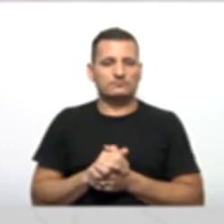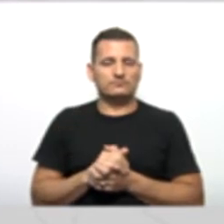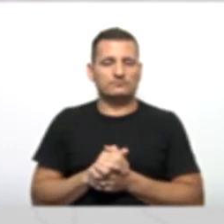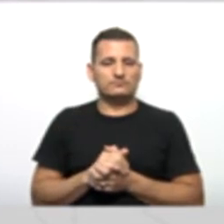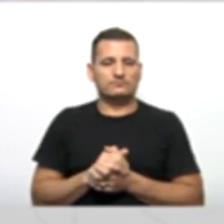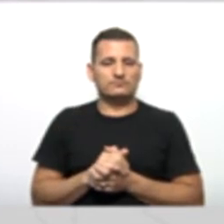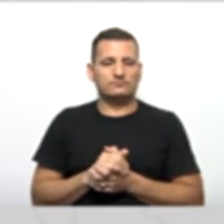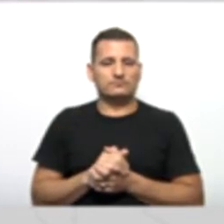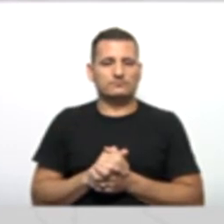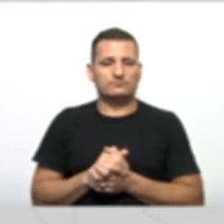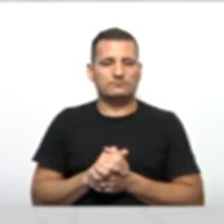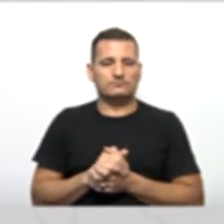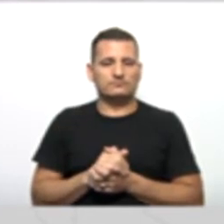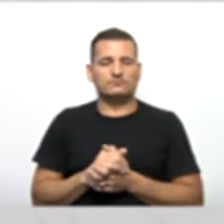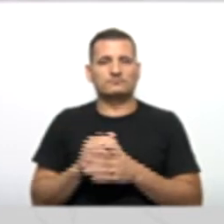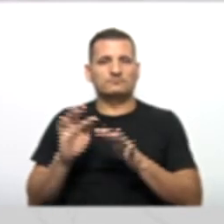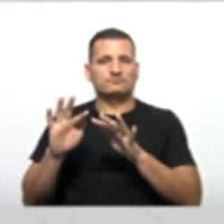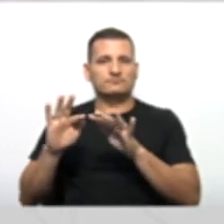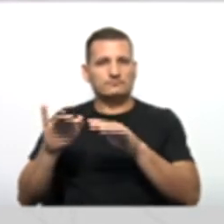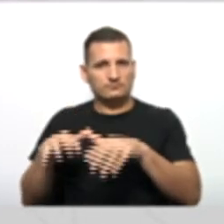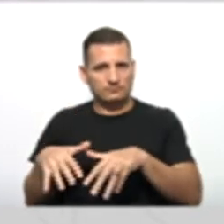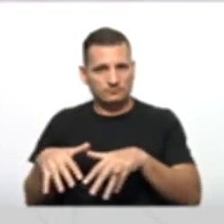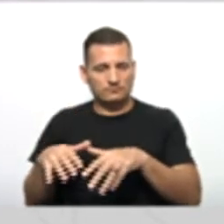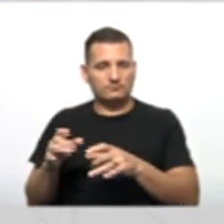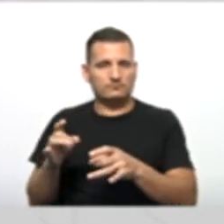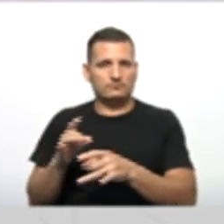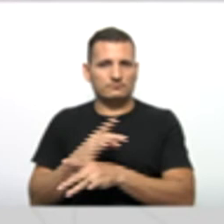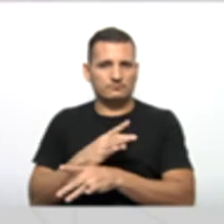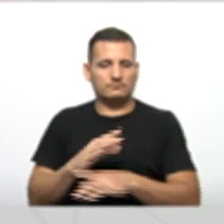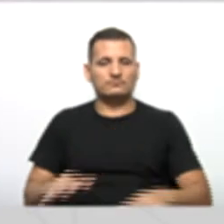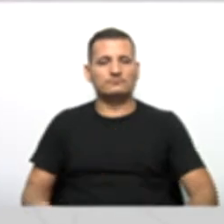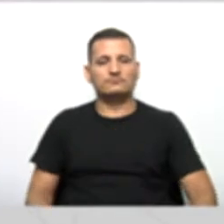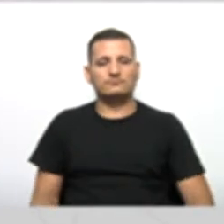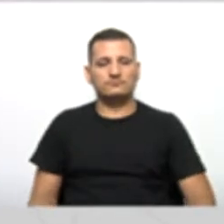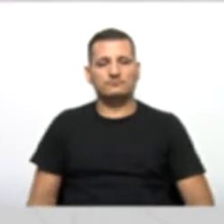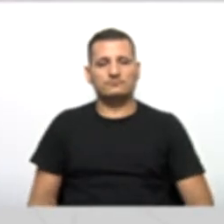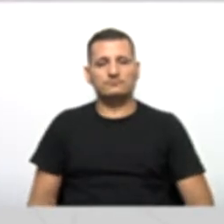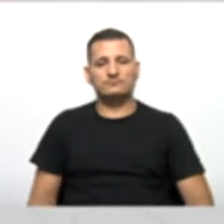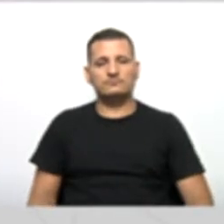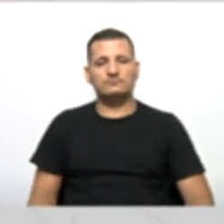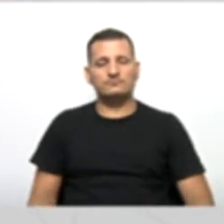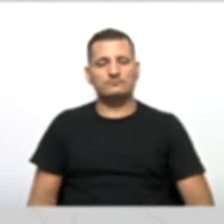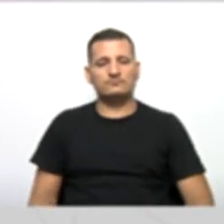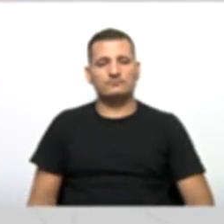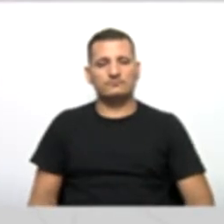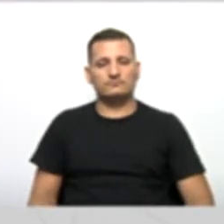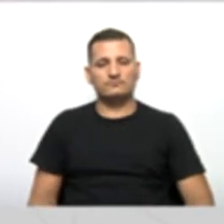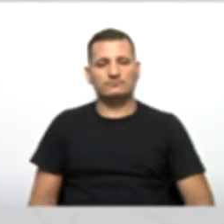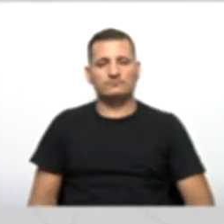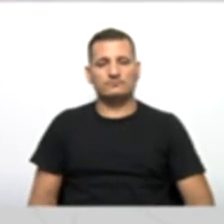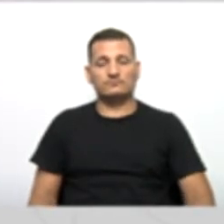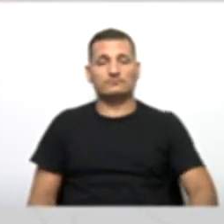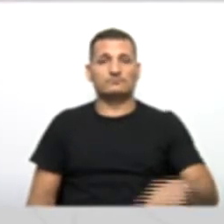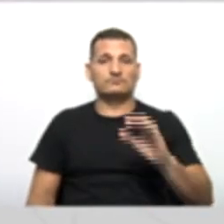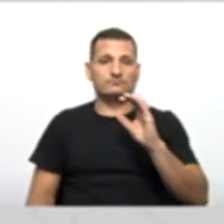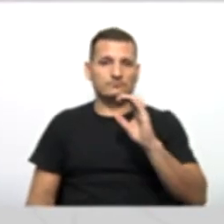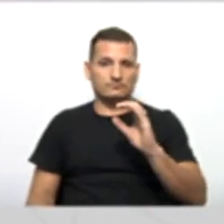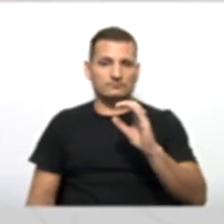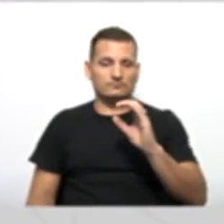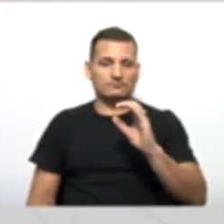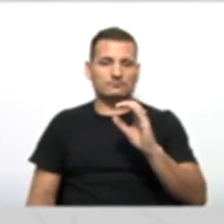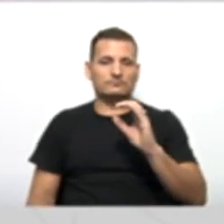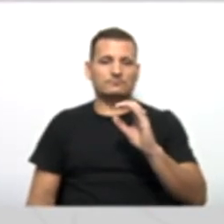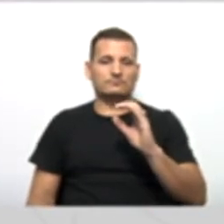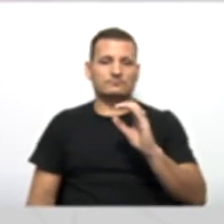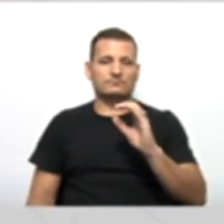monitorei, controlei, aí eu entro no encerramento do nosso projeto. Então a alternativa correta aqui, professor,